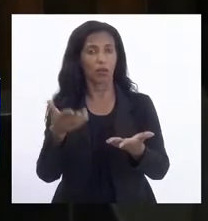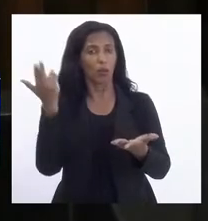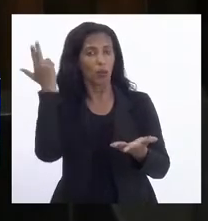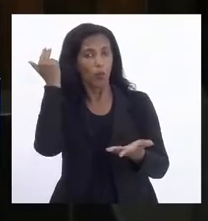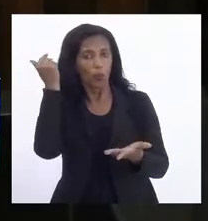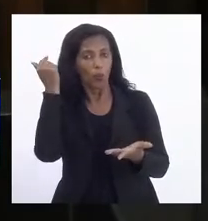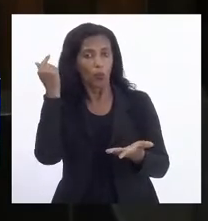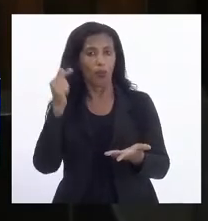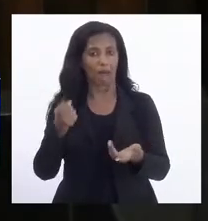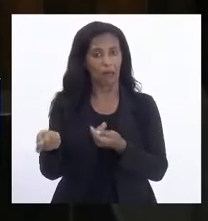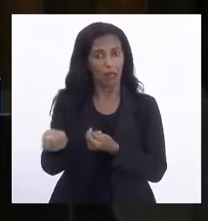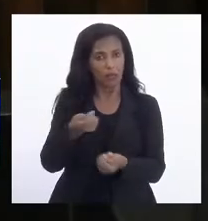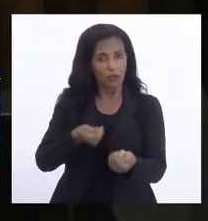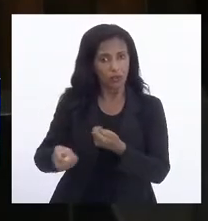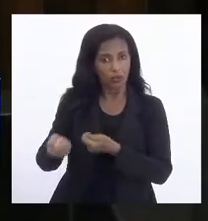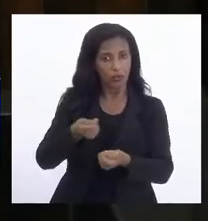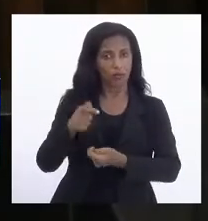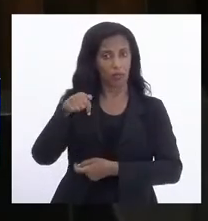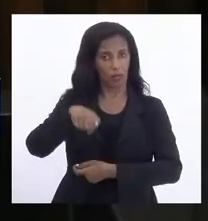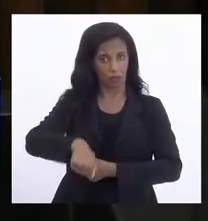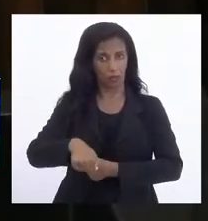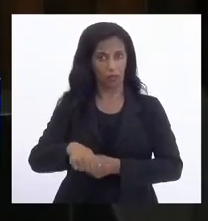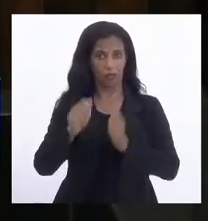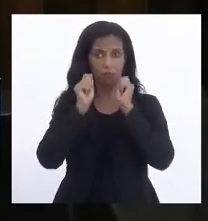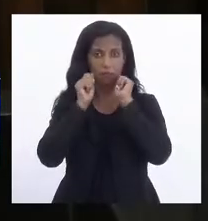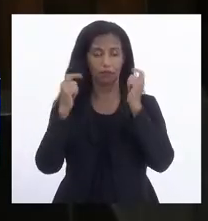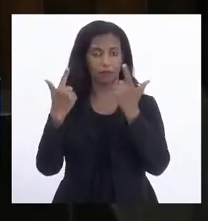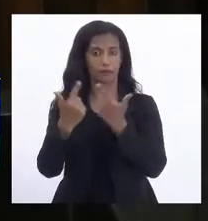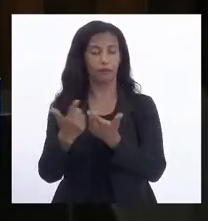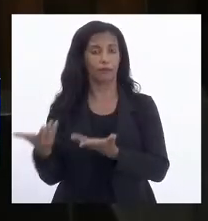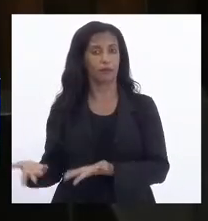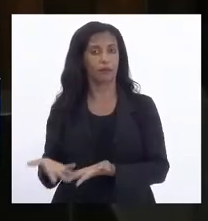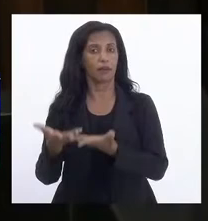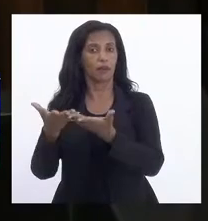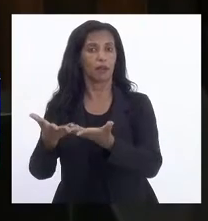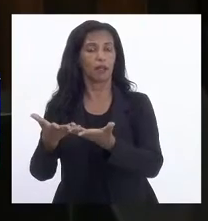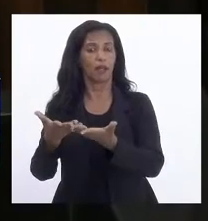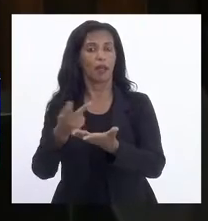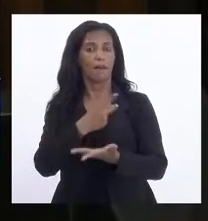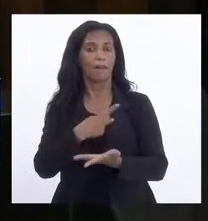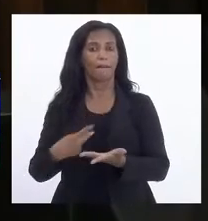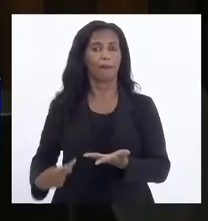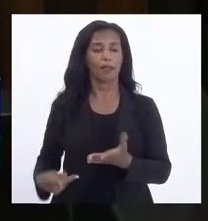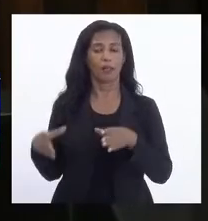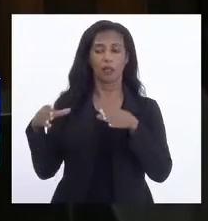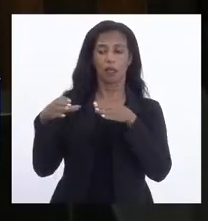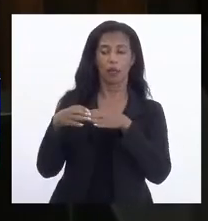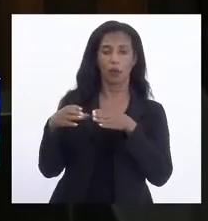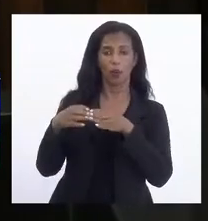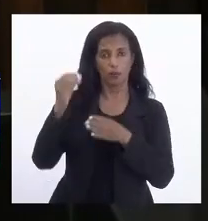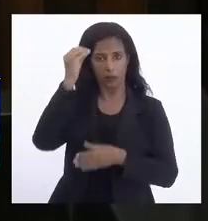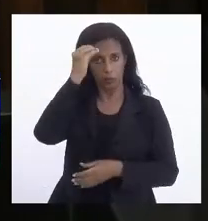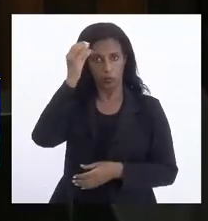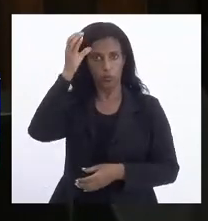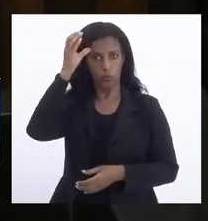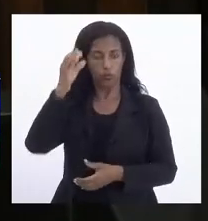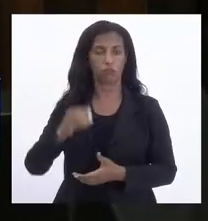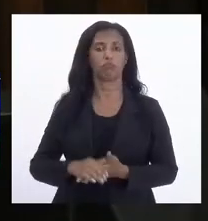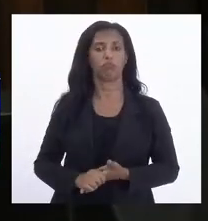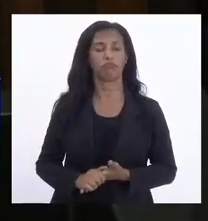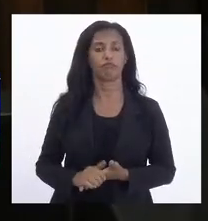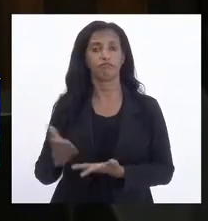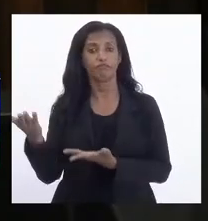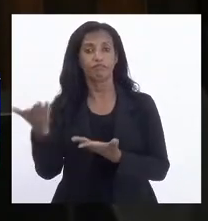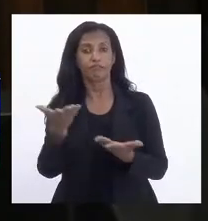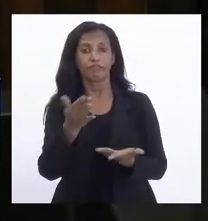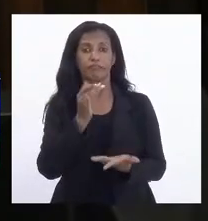Coelho, administra aqui na casa, que é a presidência da Comissão de Cultura, está aí